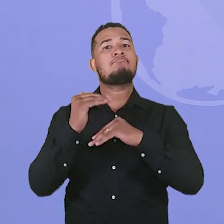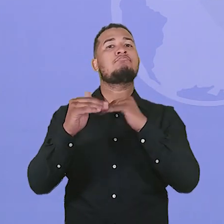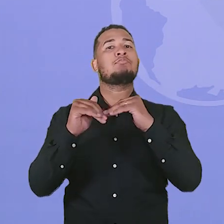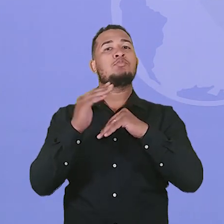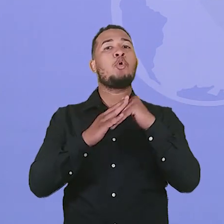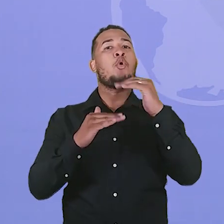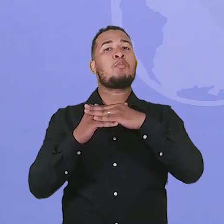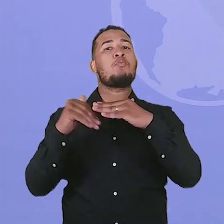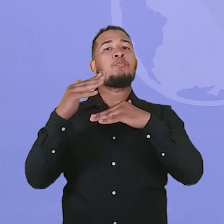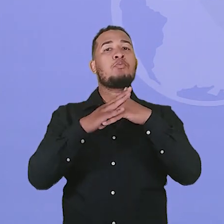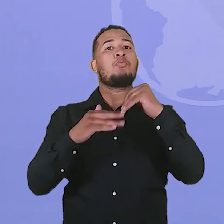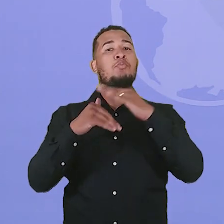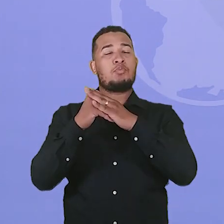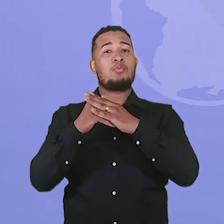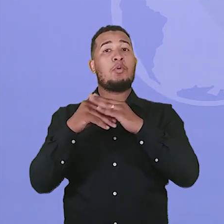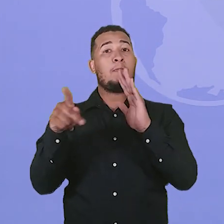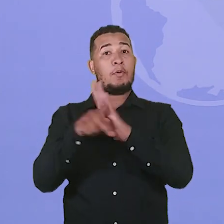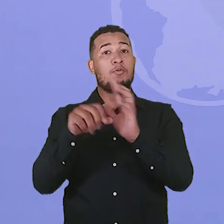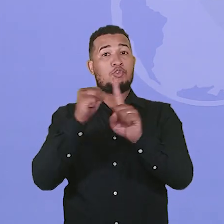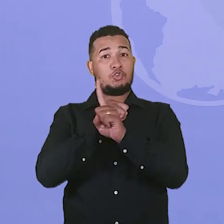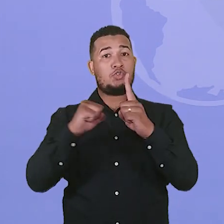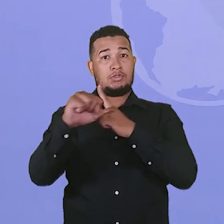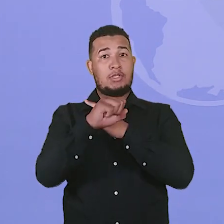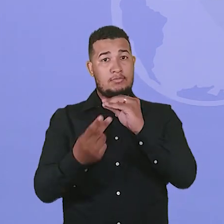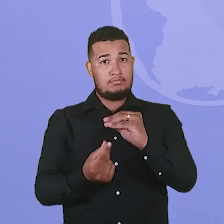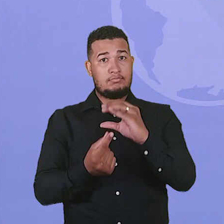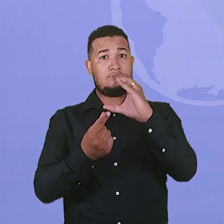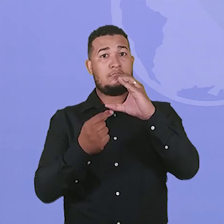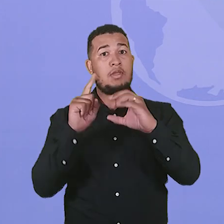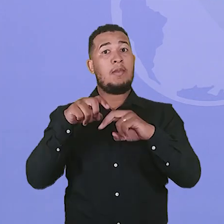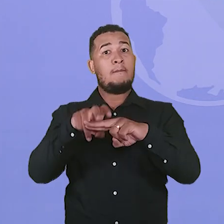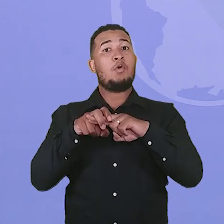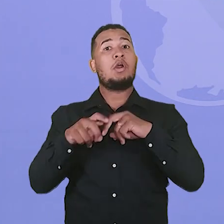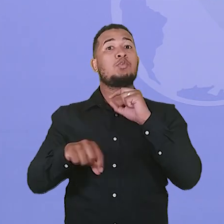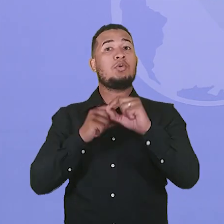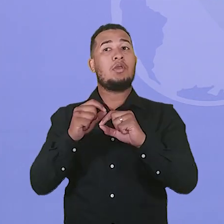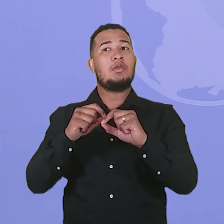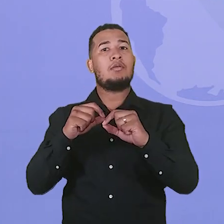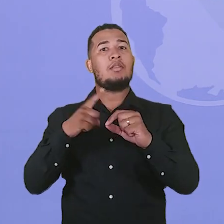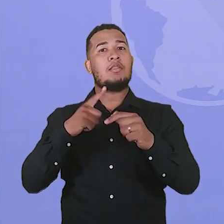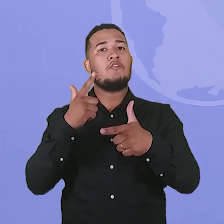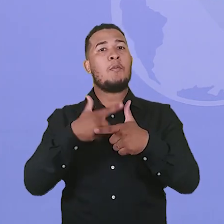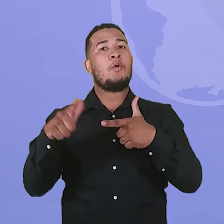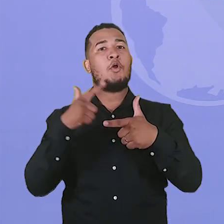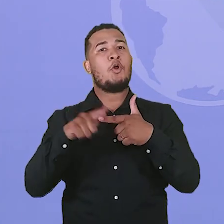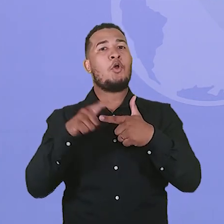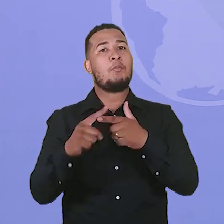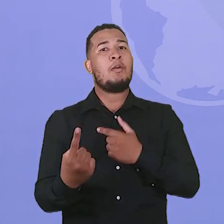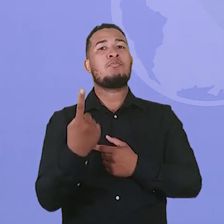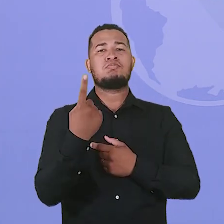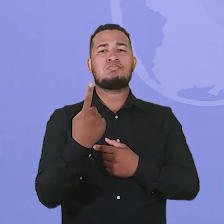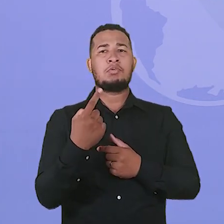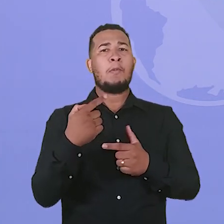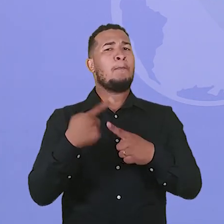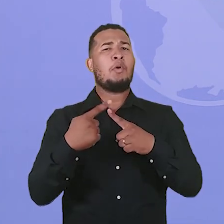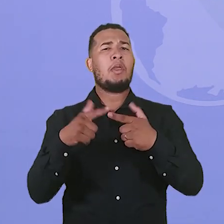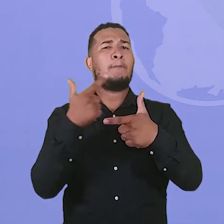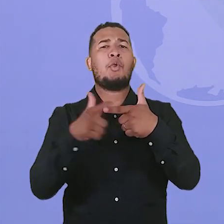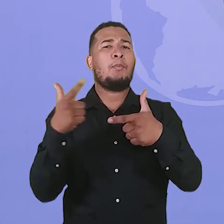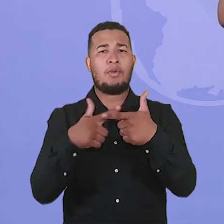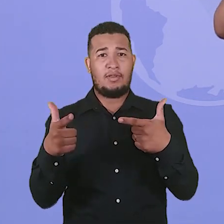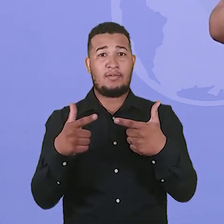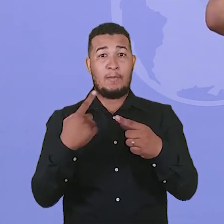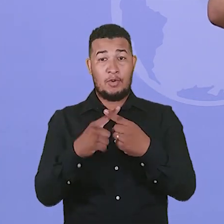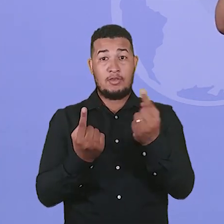constituir a sociedade capitalista para Karl Marx, ela se dá a partir de um conflito. Por que o conflito? Porque